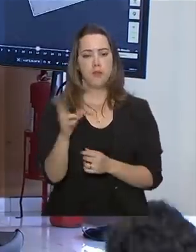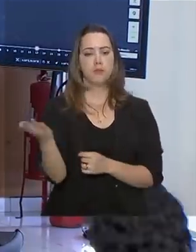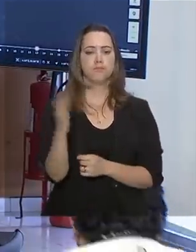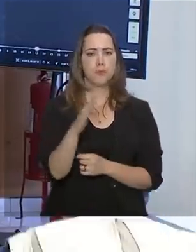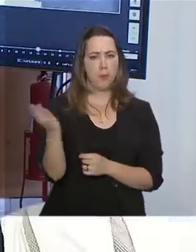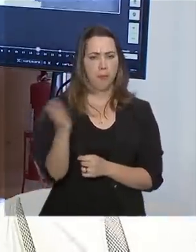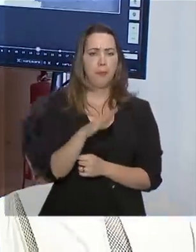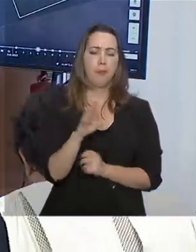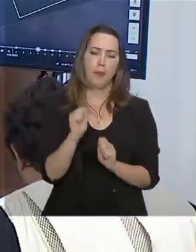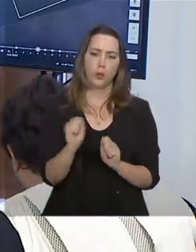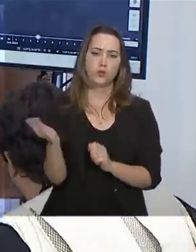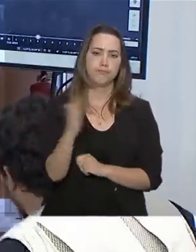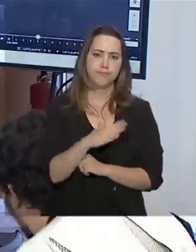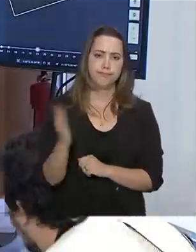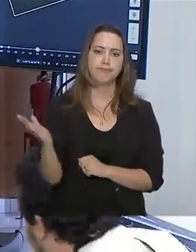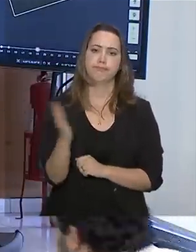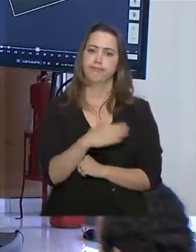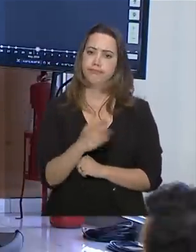passando